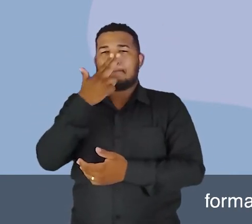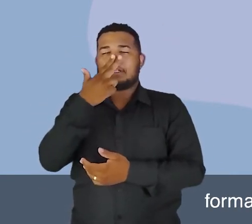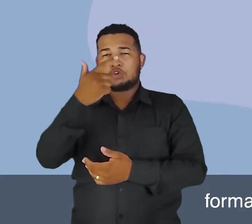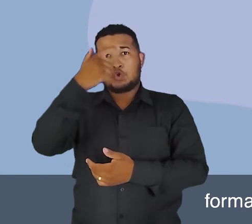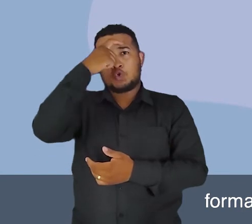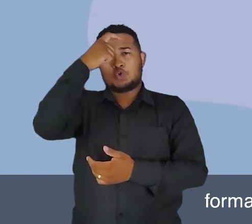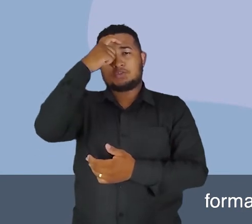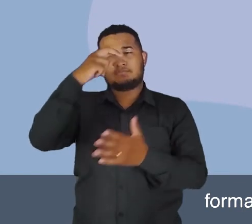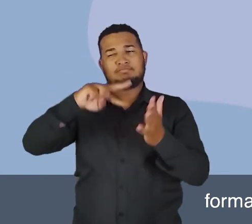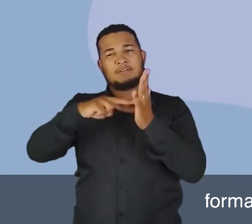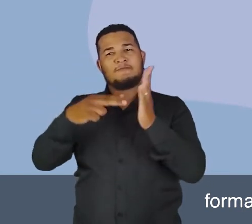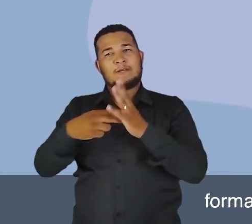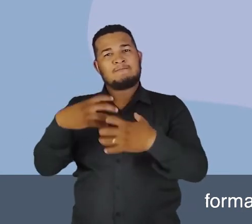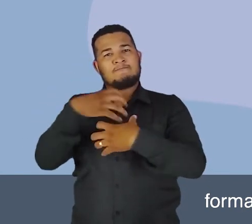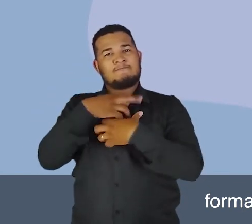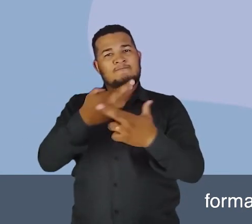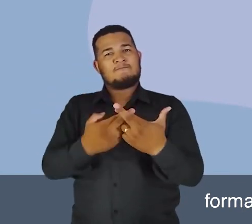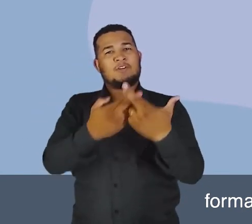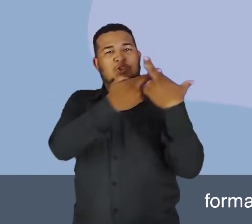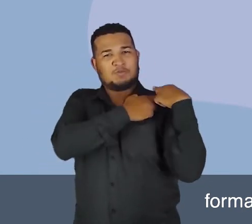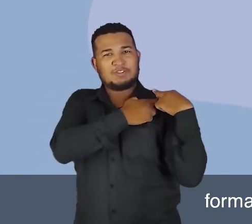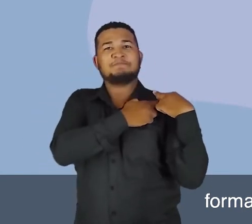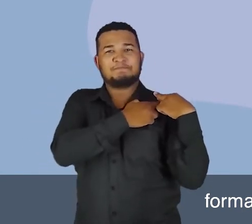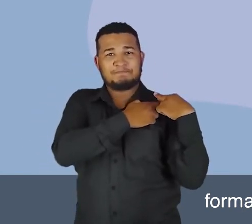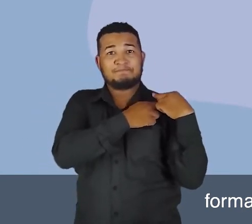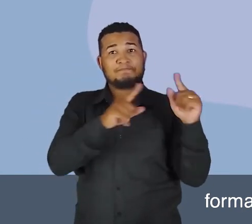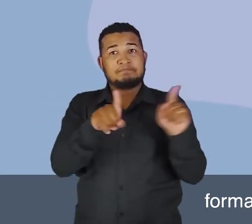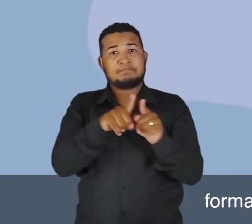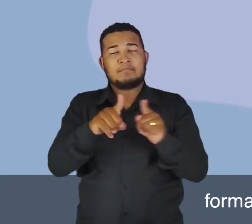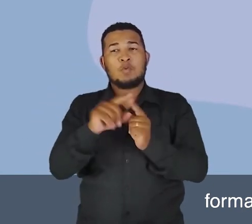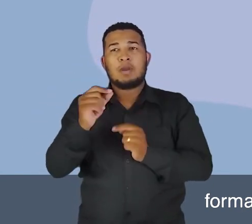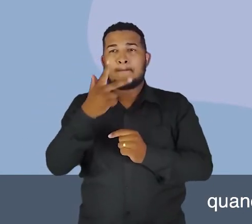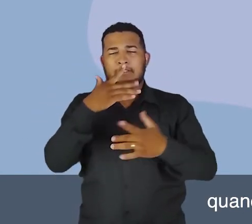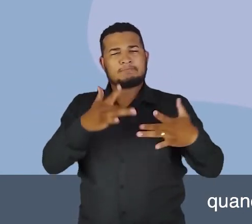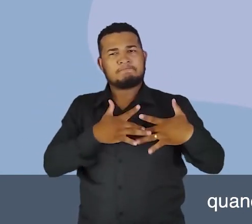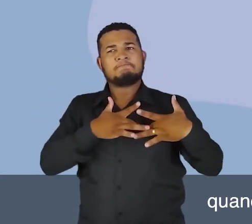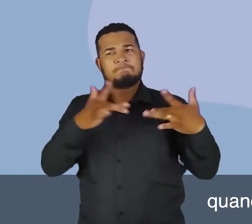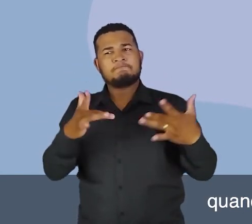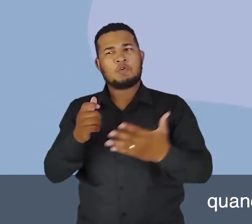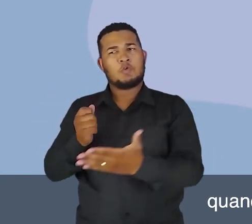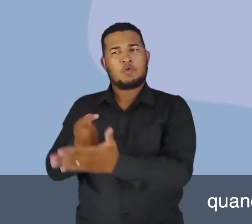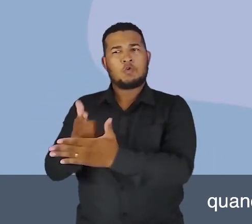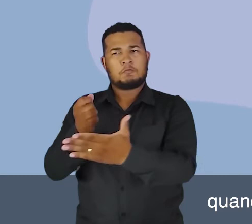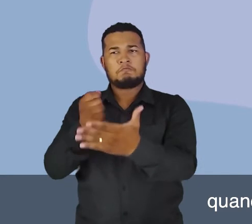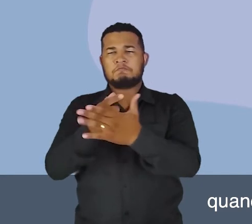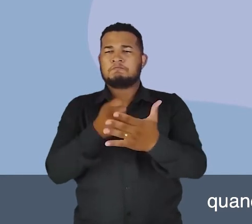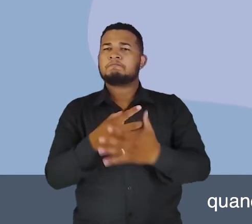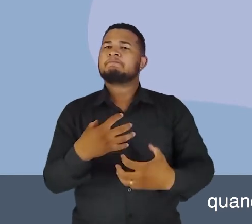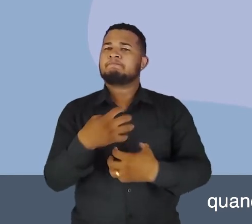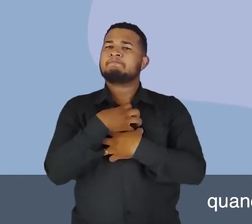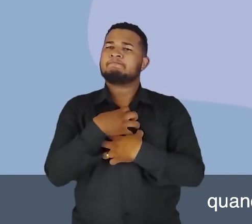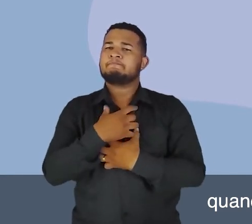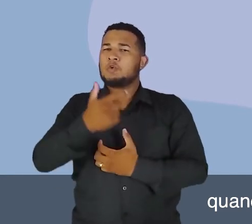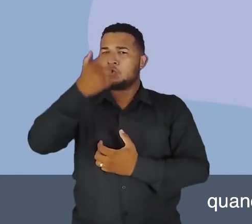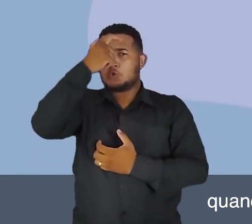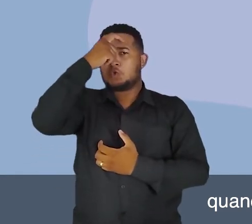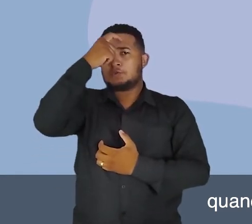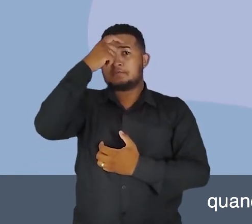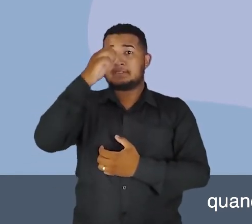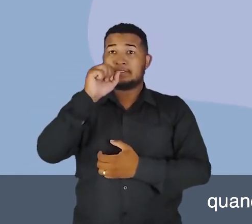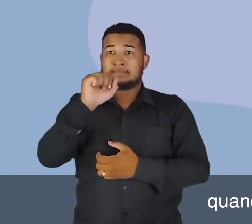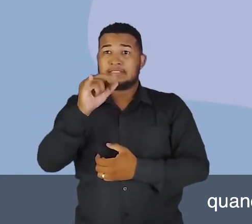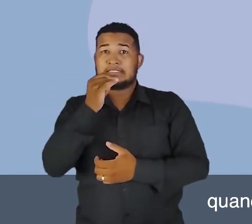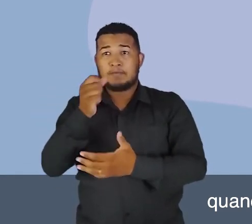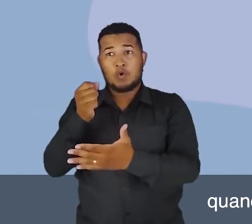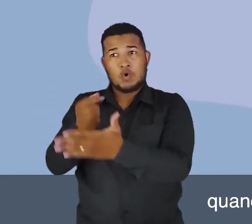forma diferente, de forma responsável, é consumir solidariamente. Quando você consome diferente, você também